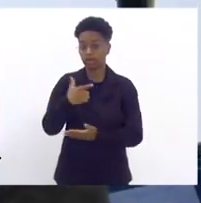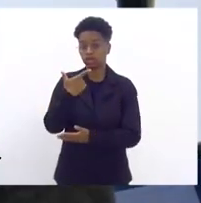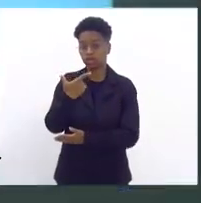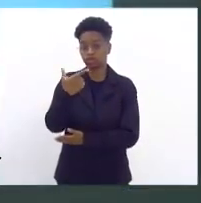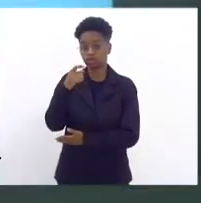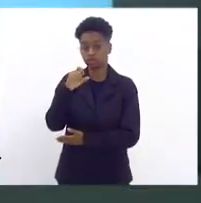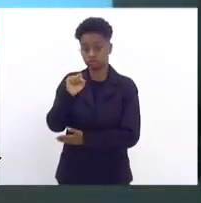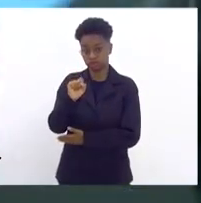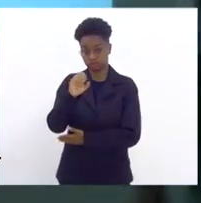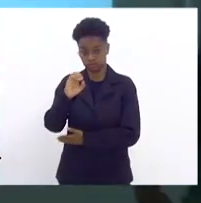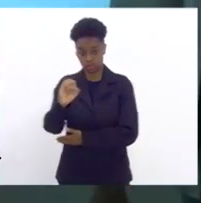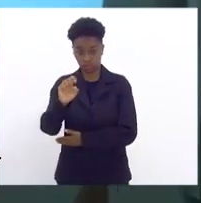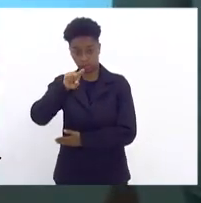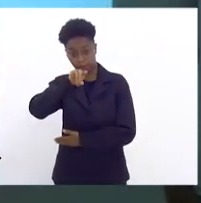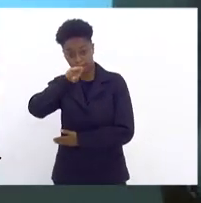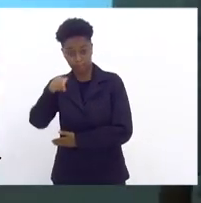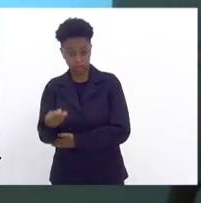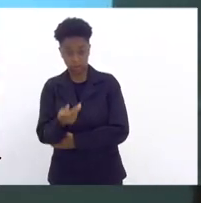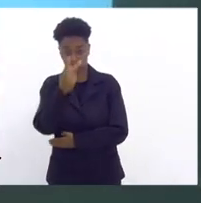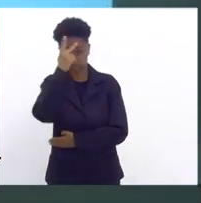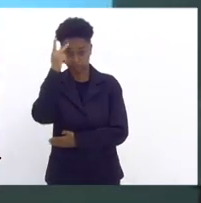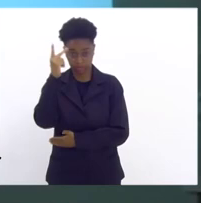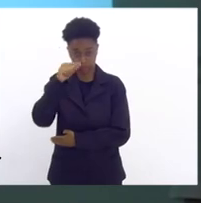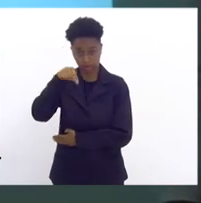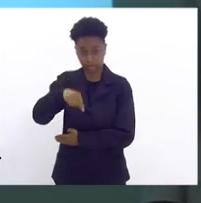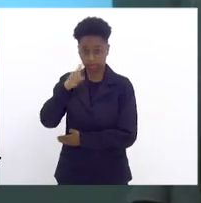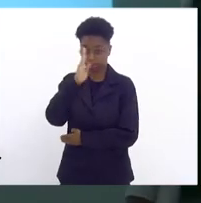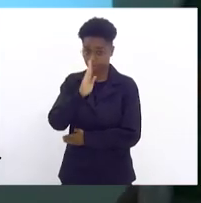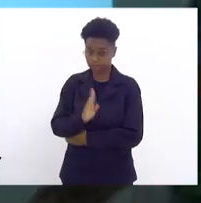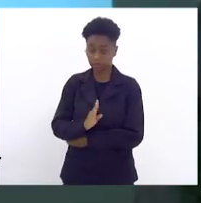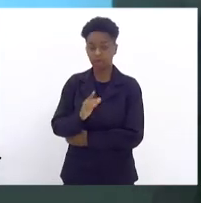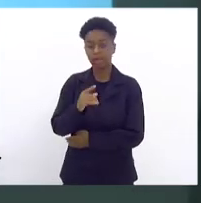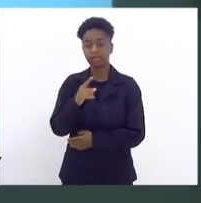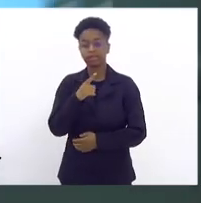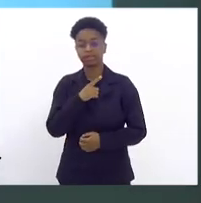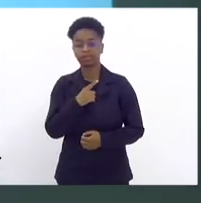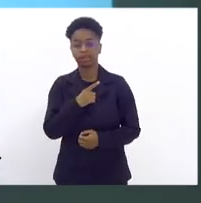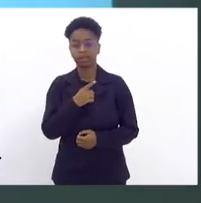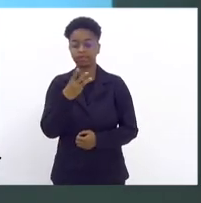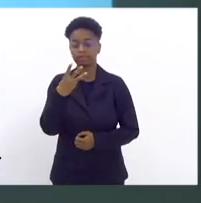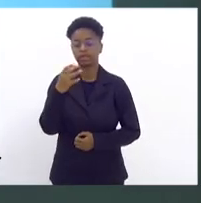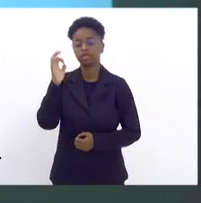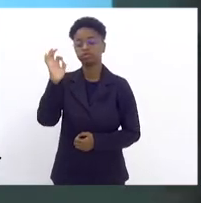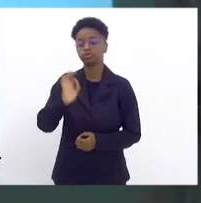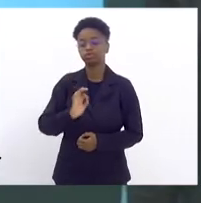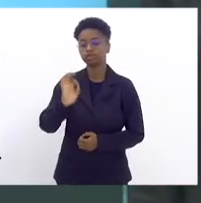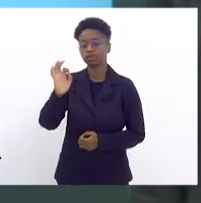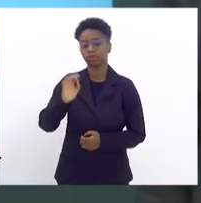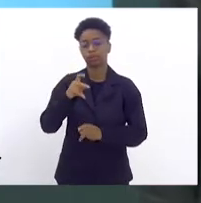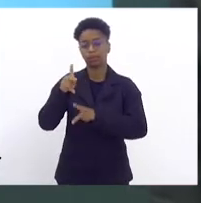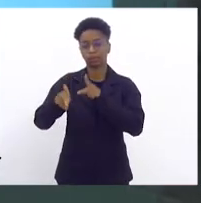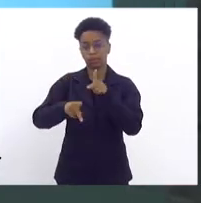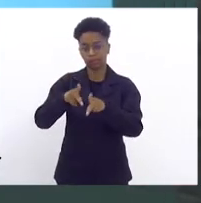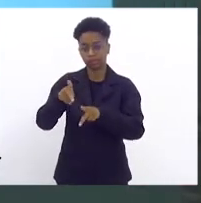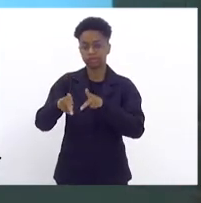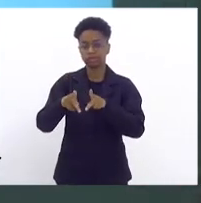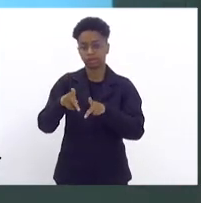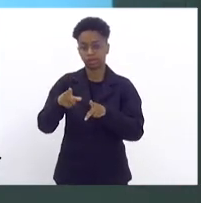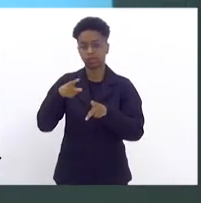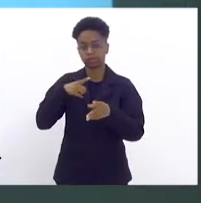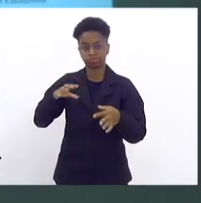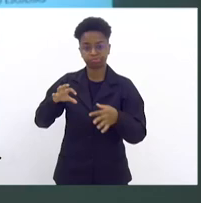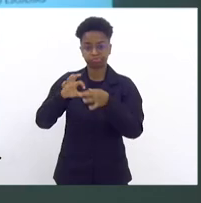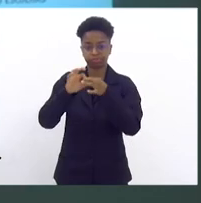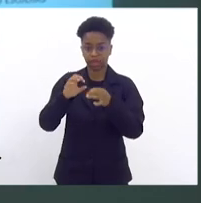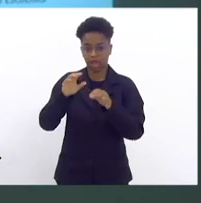milhões de pessoas na população brasileira nós temos aí 3% da população com autismo pode